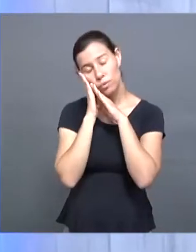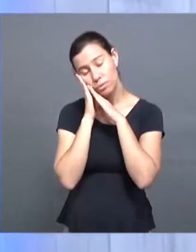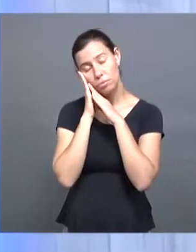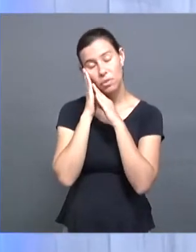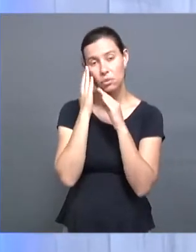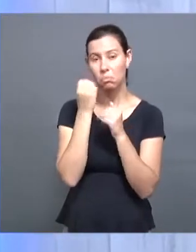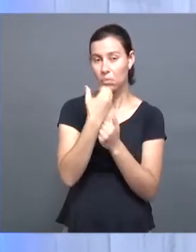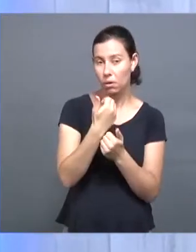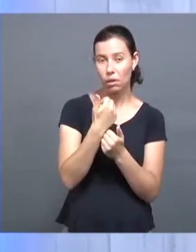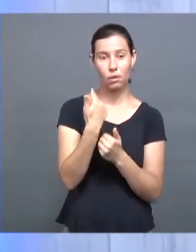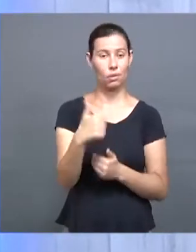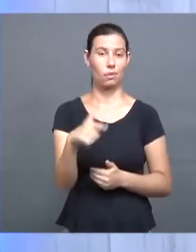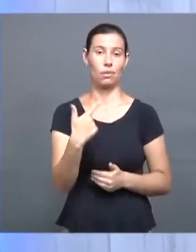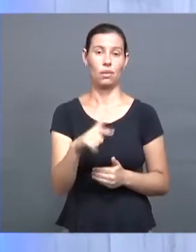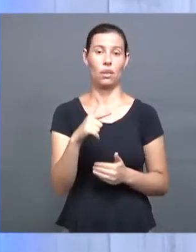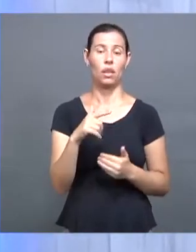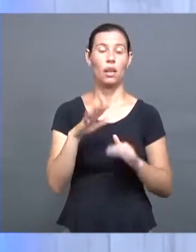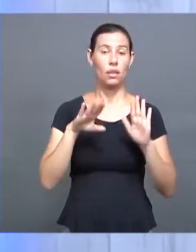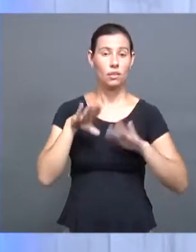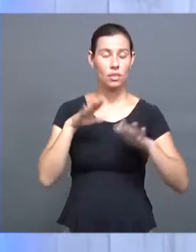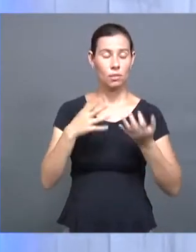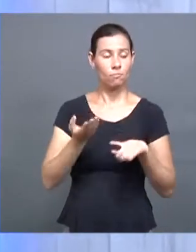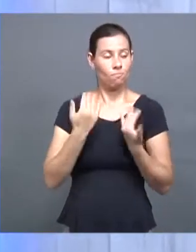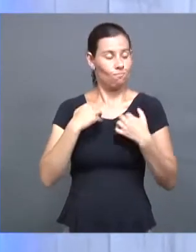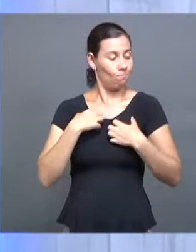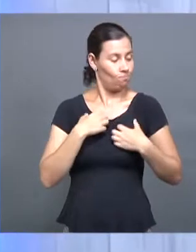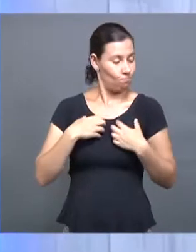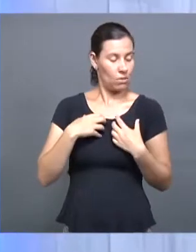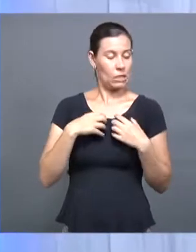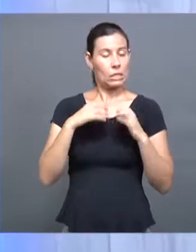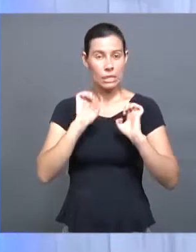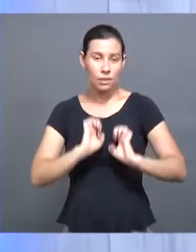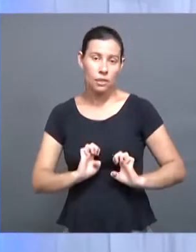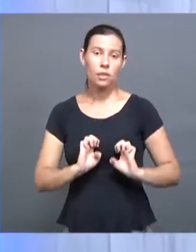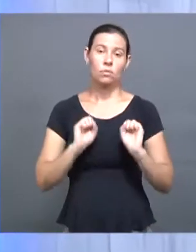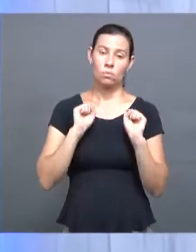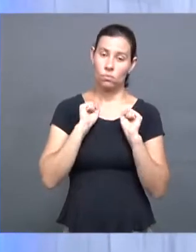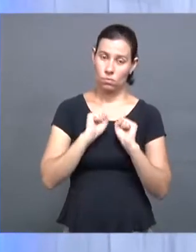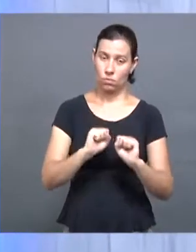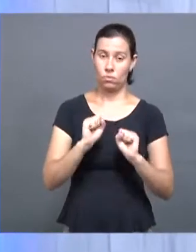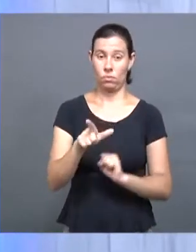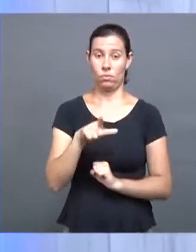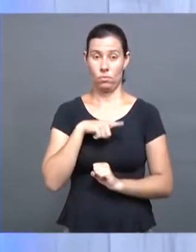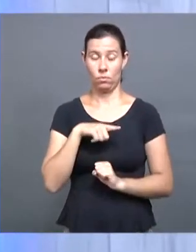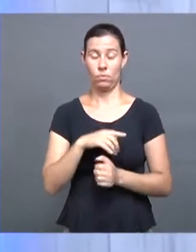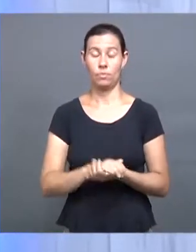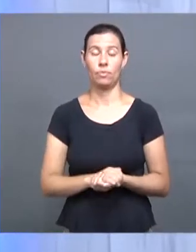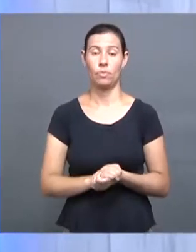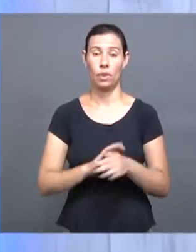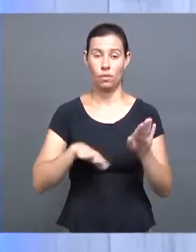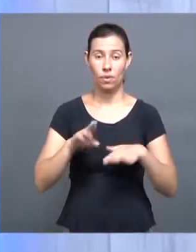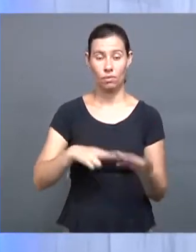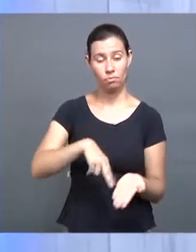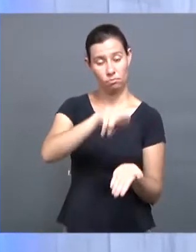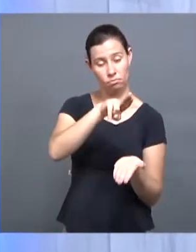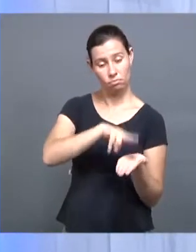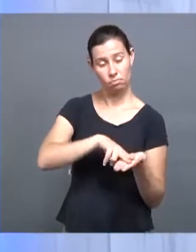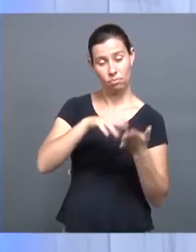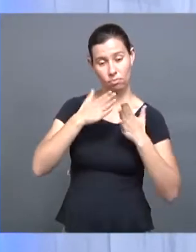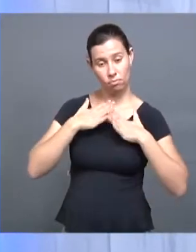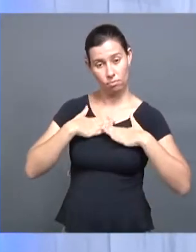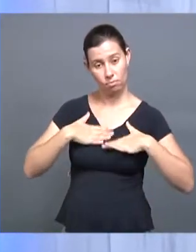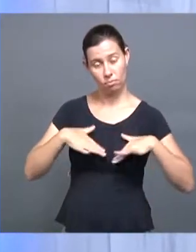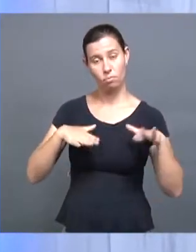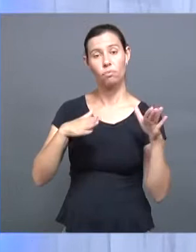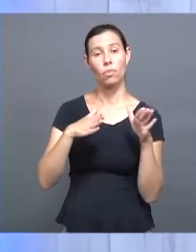costuma ter um caráter mais benigno, né? Que um repouso, um relaxamento vai melhorar. Já a